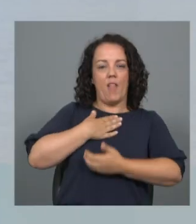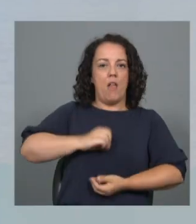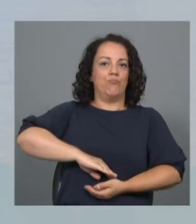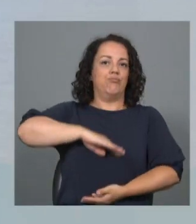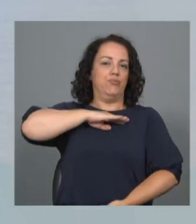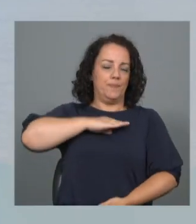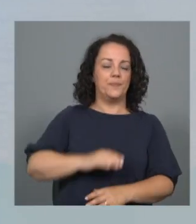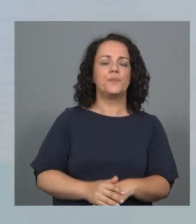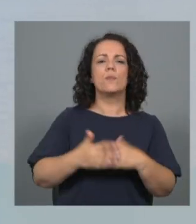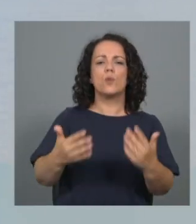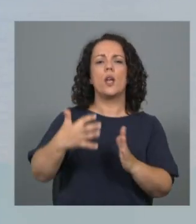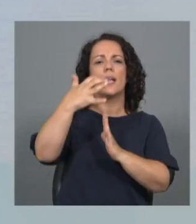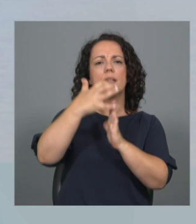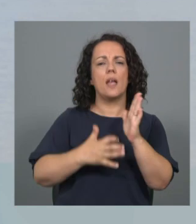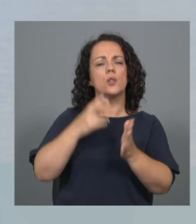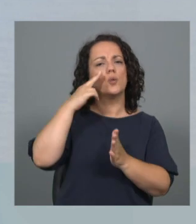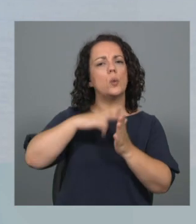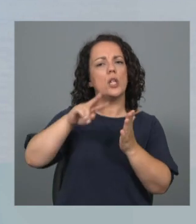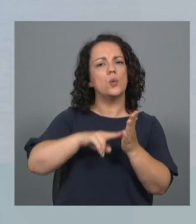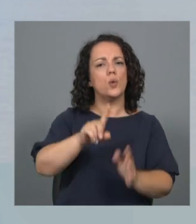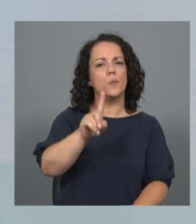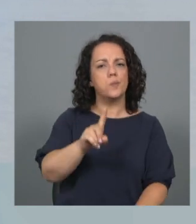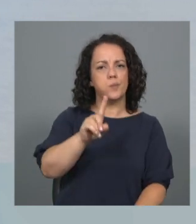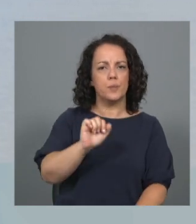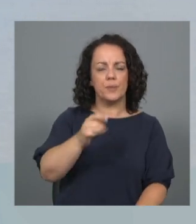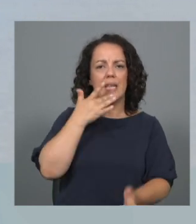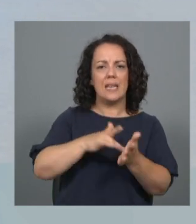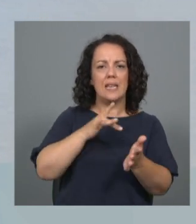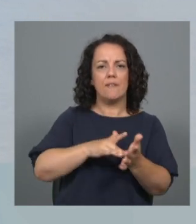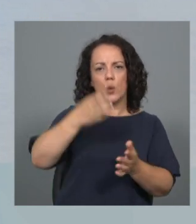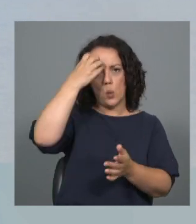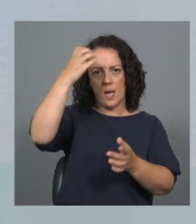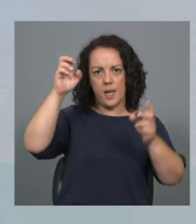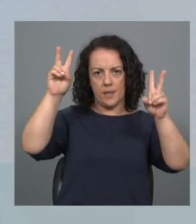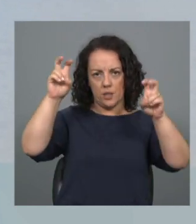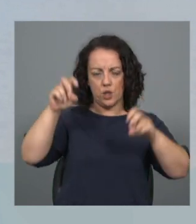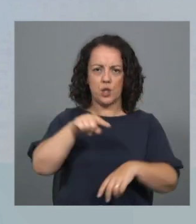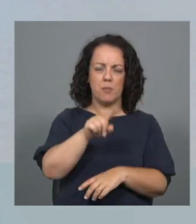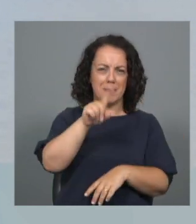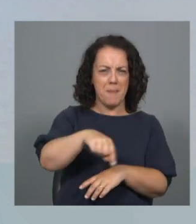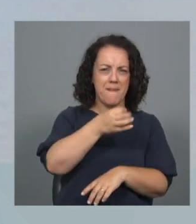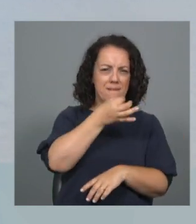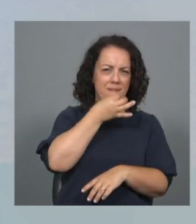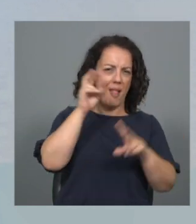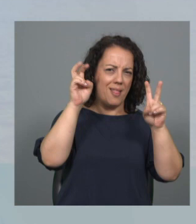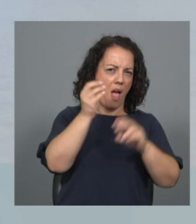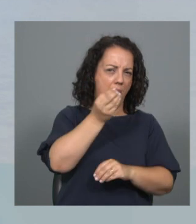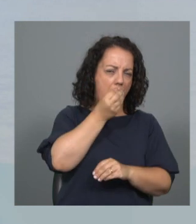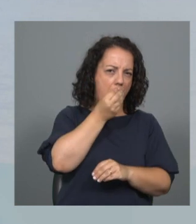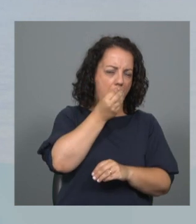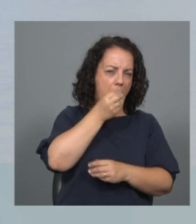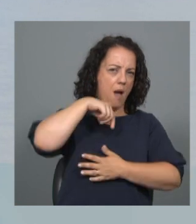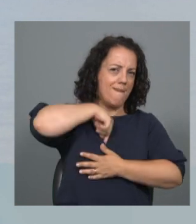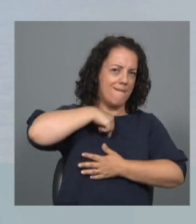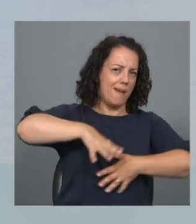Vamos ao texto da primeira leitura do Livro dos Reis. É também de alimento que se fala neste texto